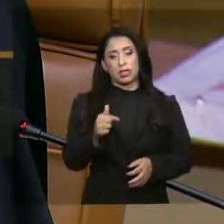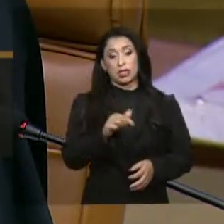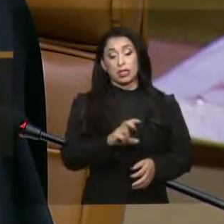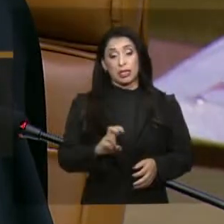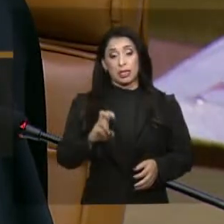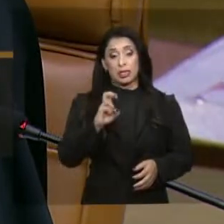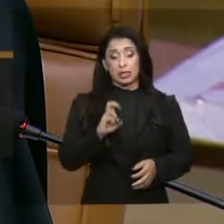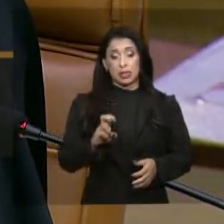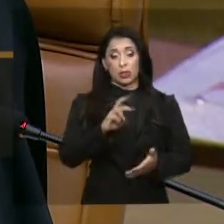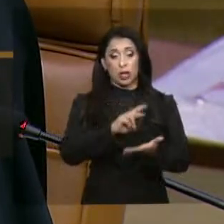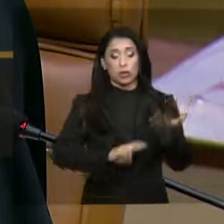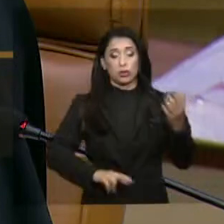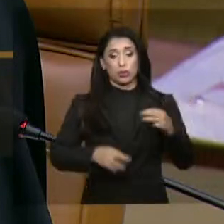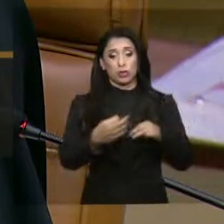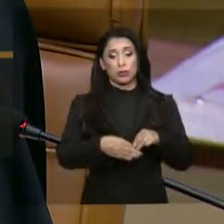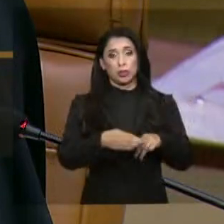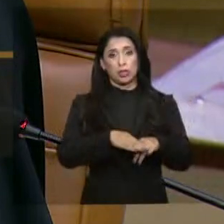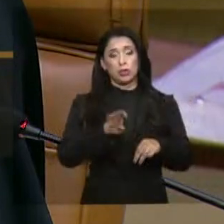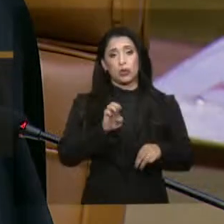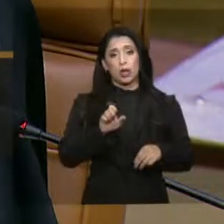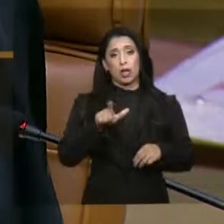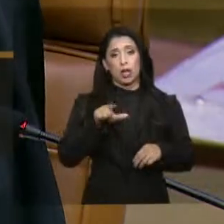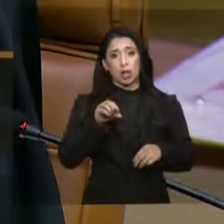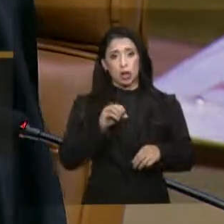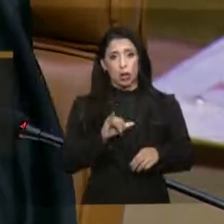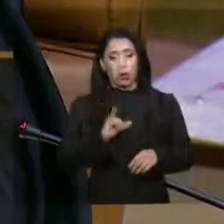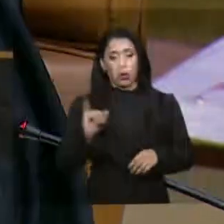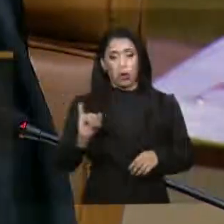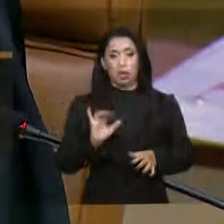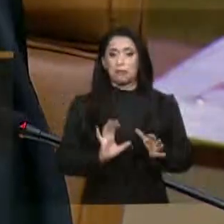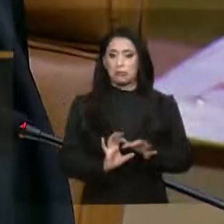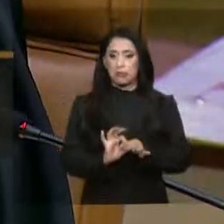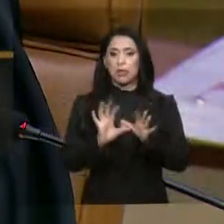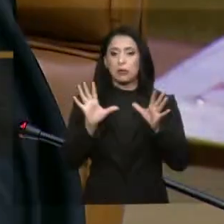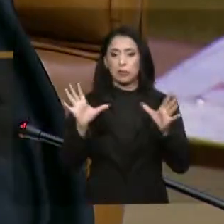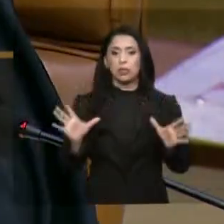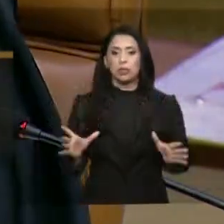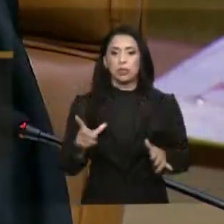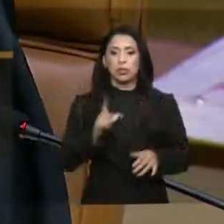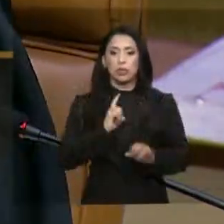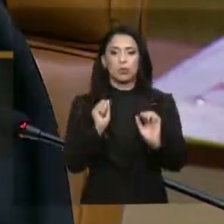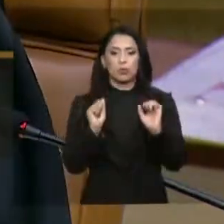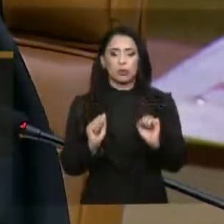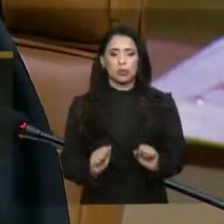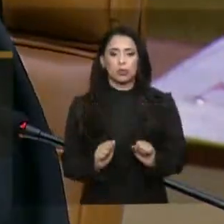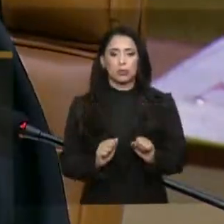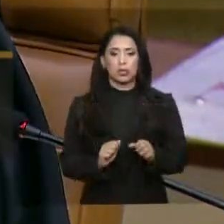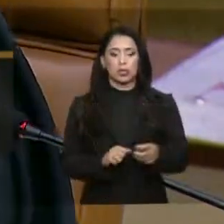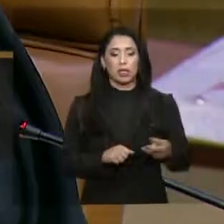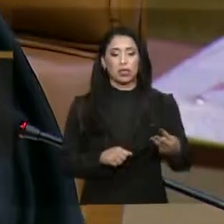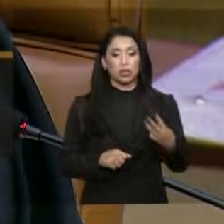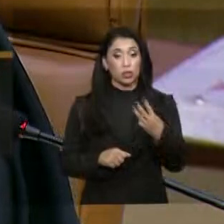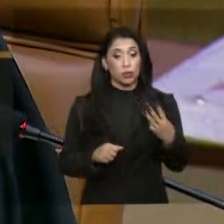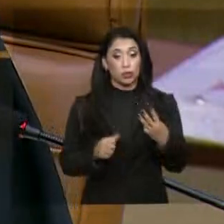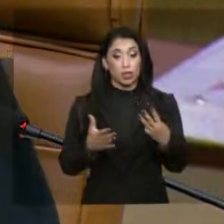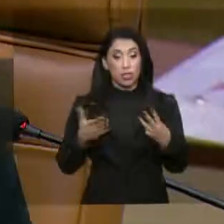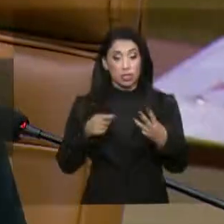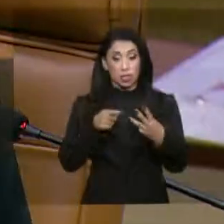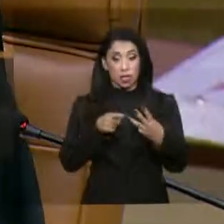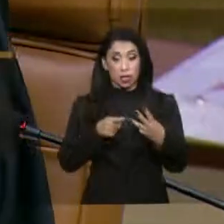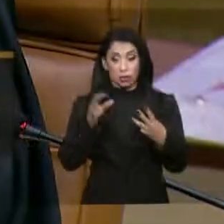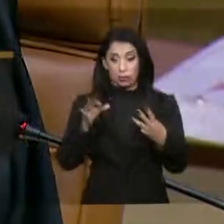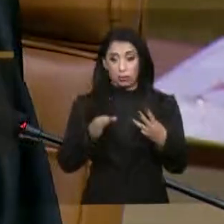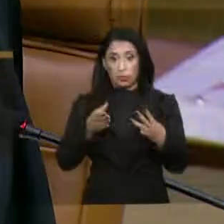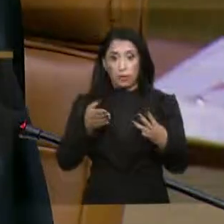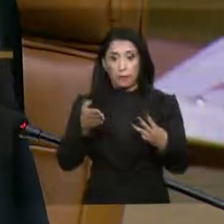1975, de relatoria do ministro Eloy da Rocha, permitindo também a possibilidade do terceiro interessado